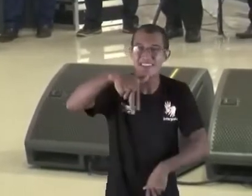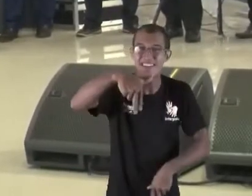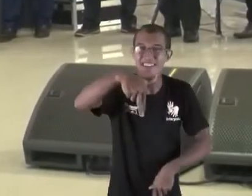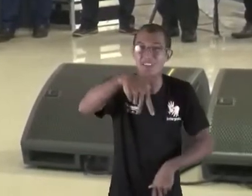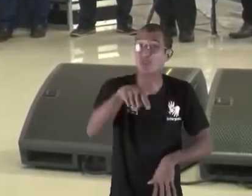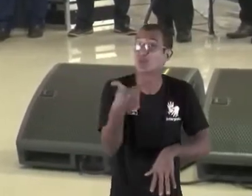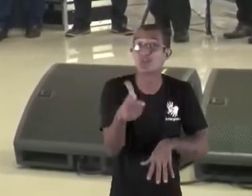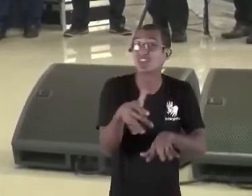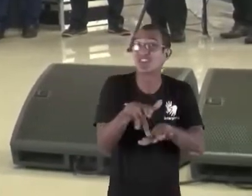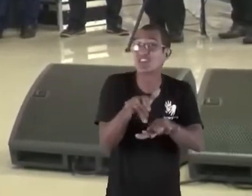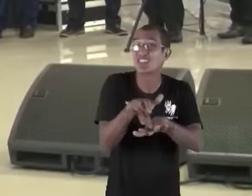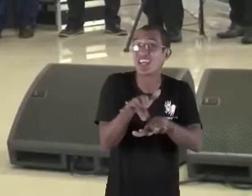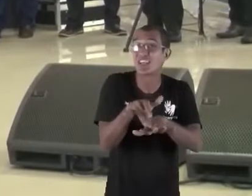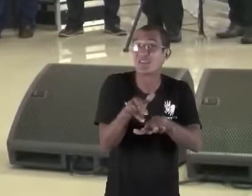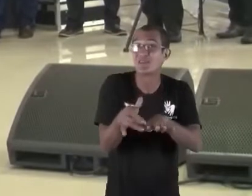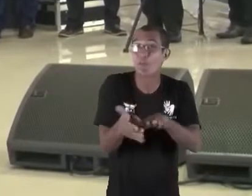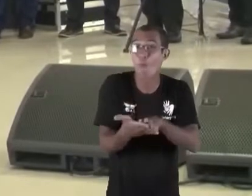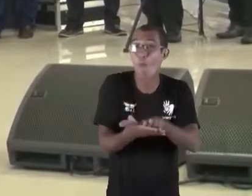descalço,